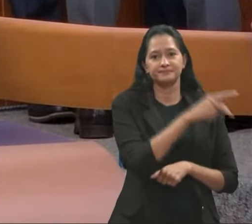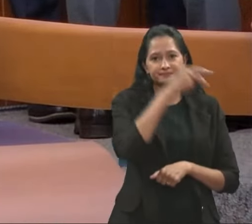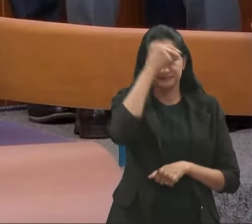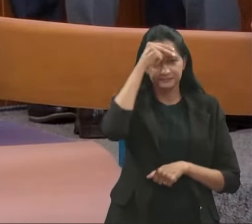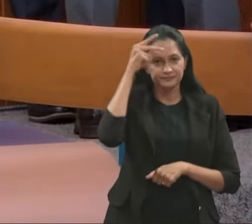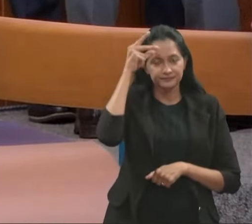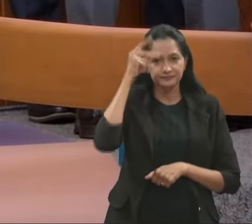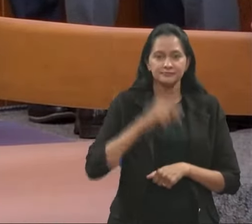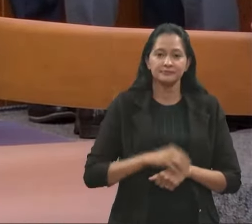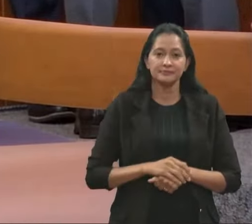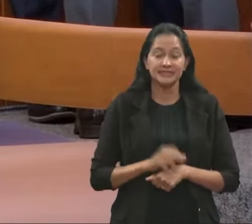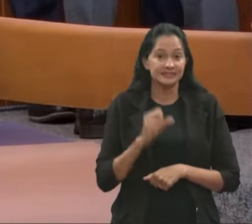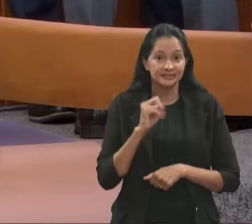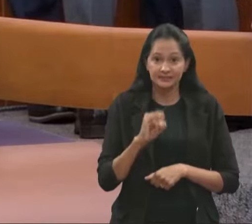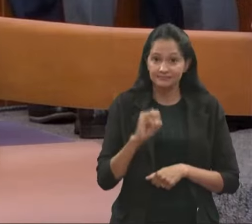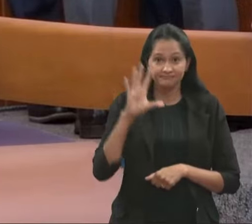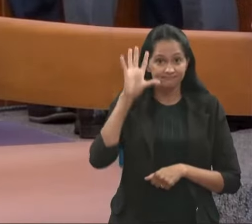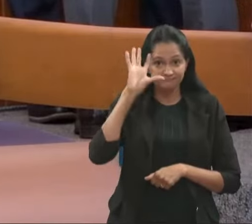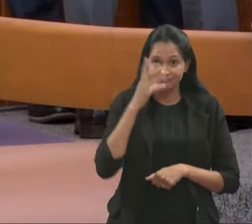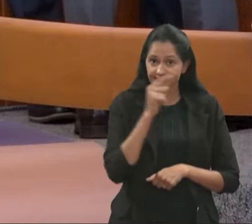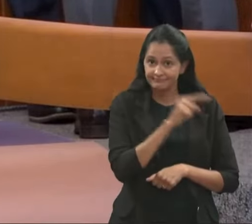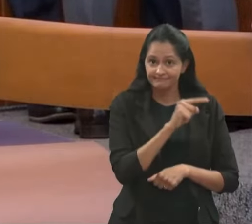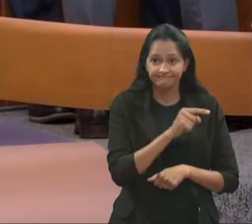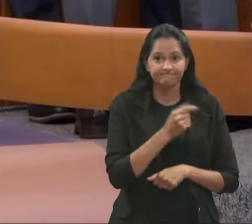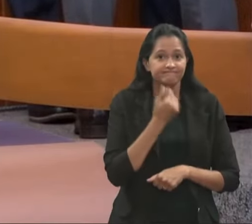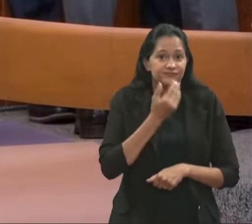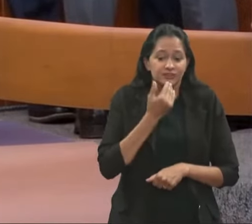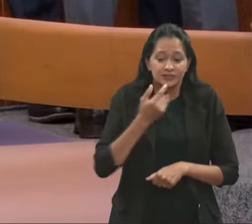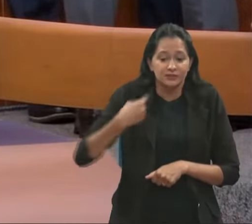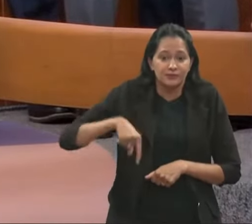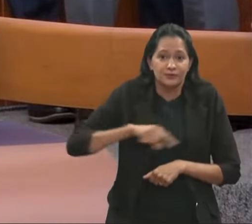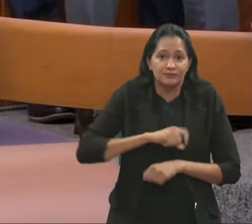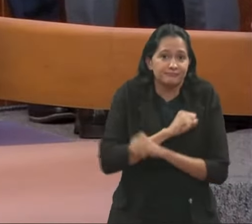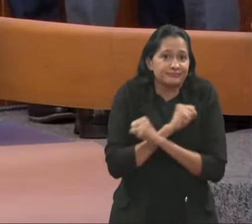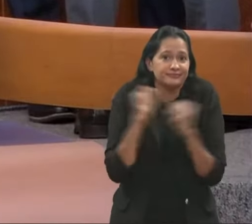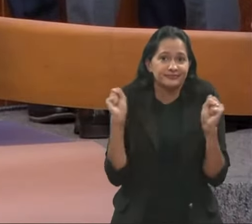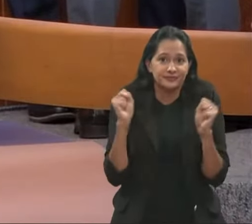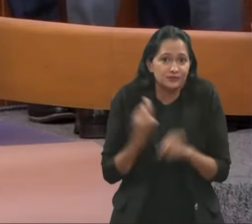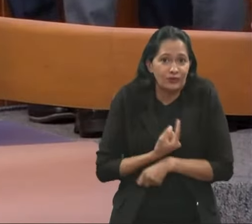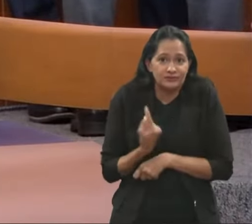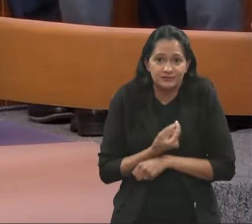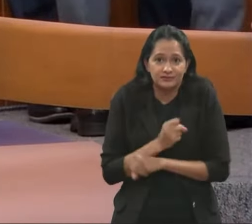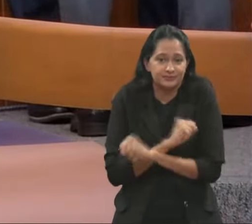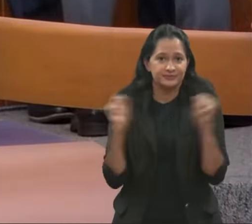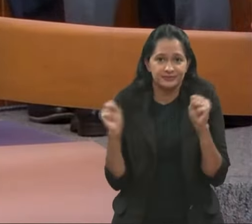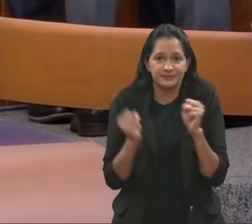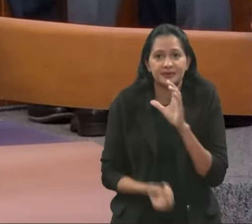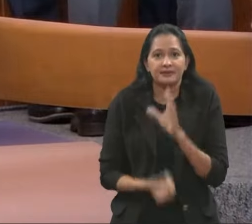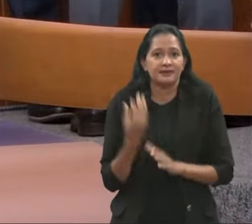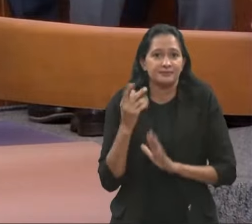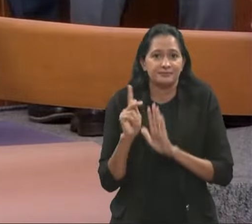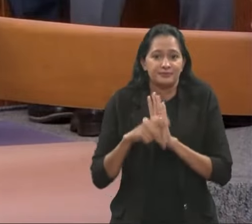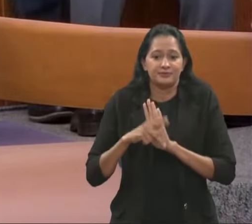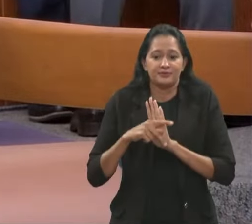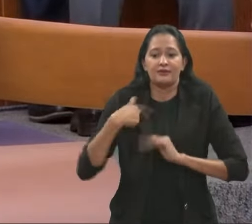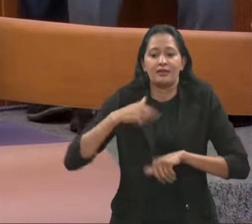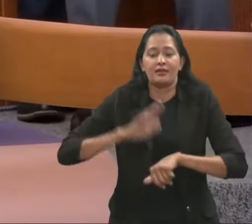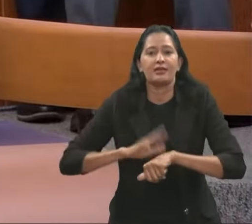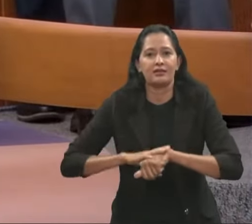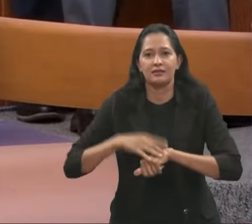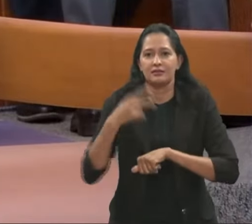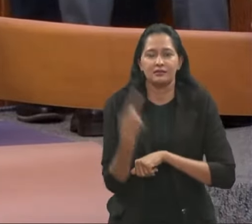não arrumar uma saída lá, como que vai vir? Vereador nenhum aqui pode apresentar o projeto de vocês. Então nós estamos